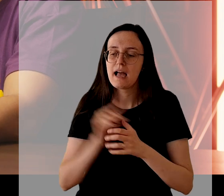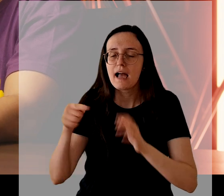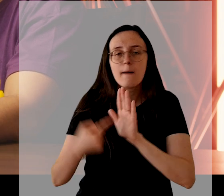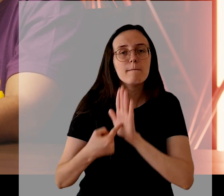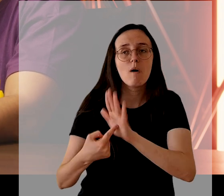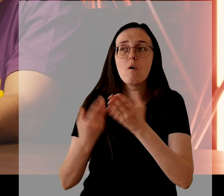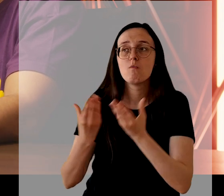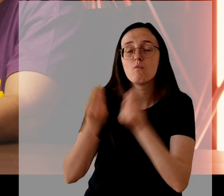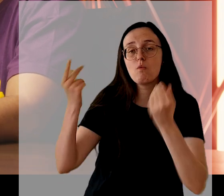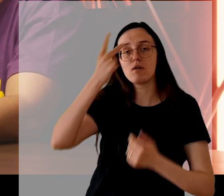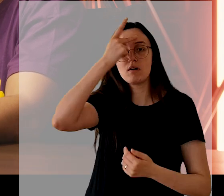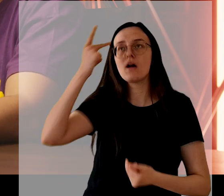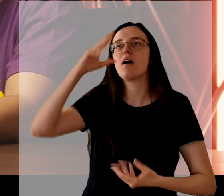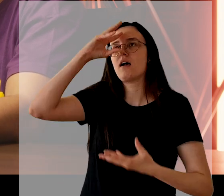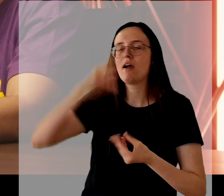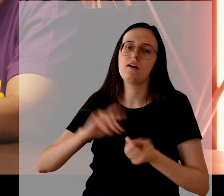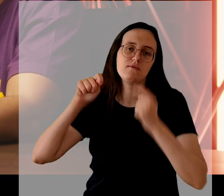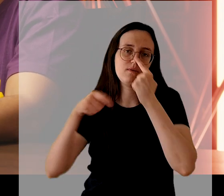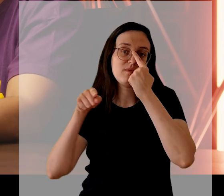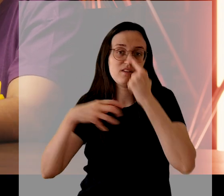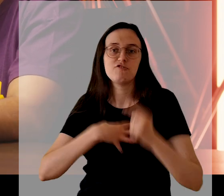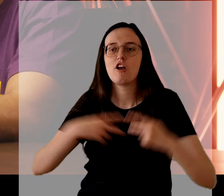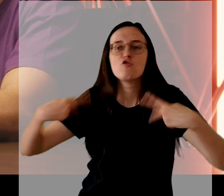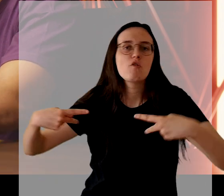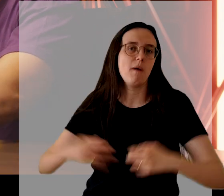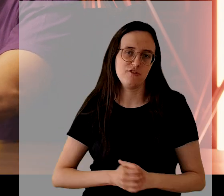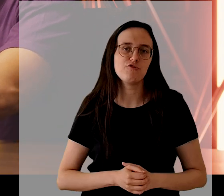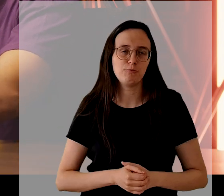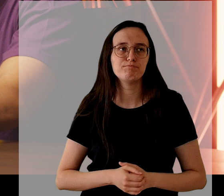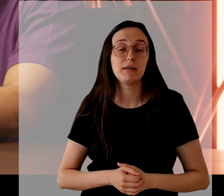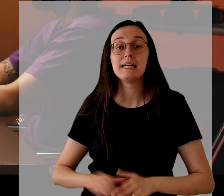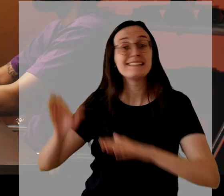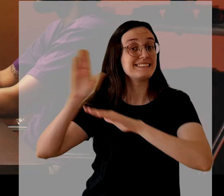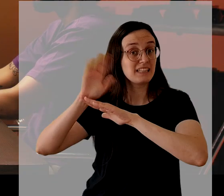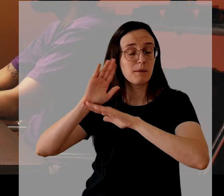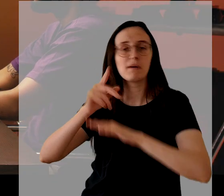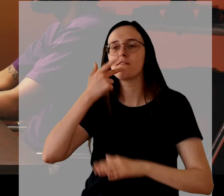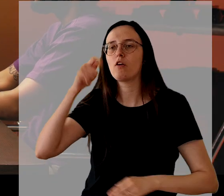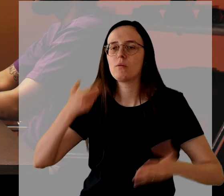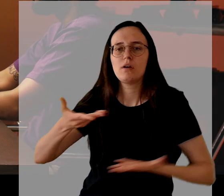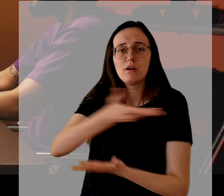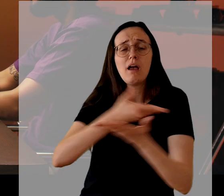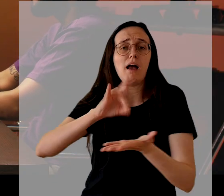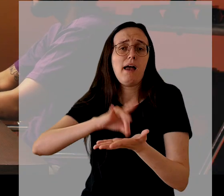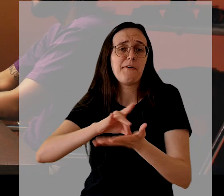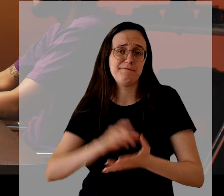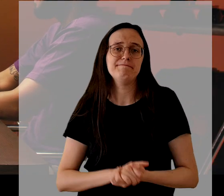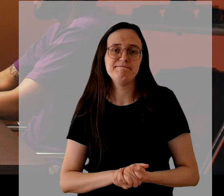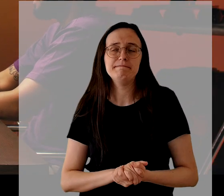que faça com que muitas pessoas entendam isso de uma forma muito automática, né? E no cinema, o que você falou sobre dinamismo é muito